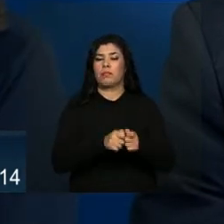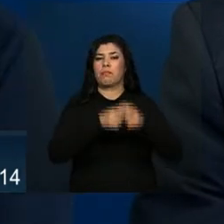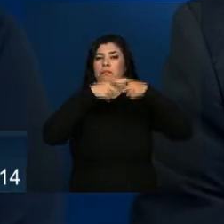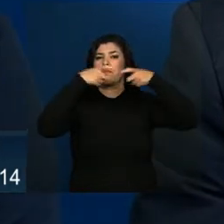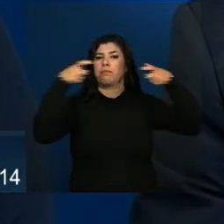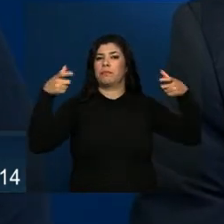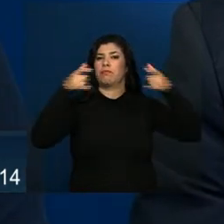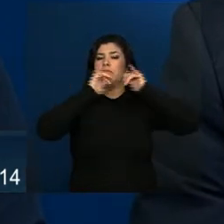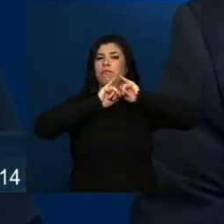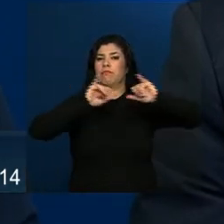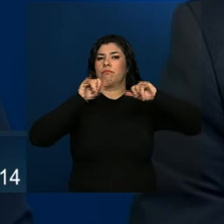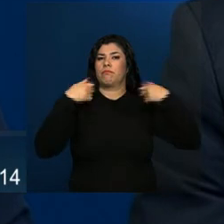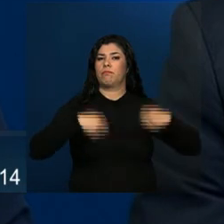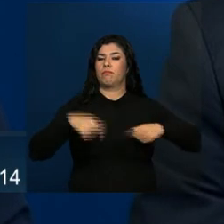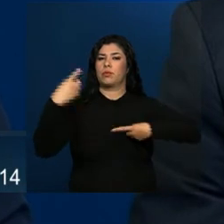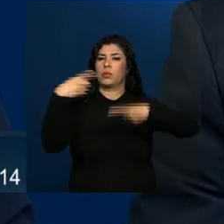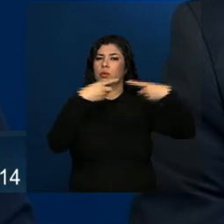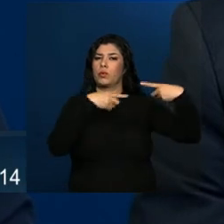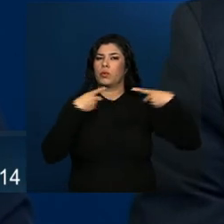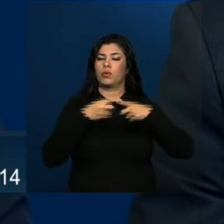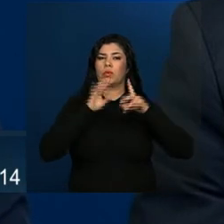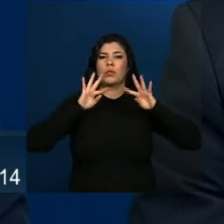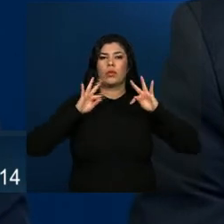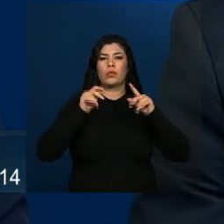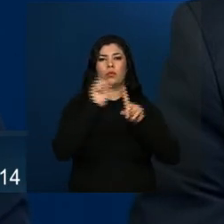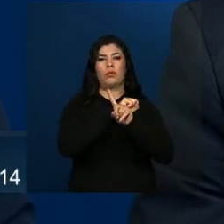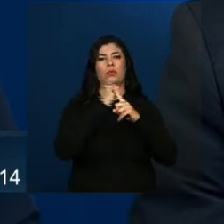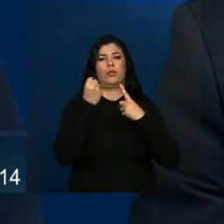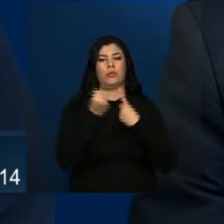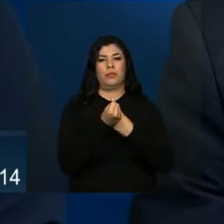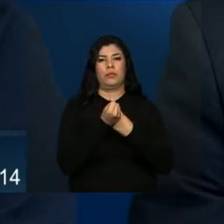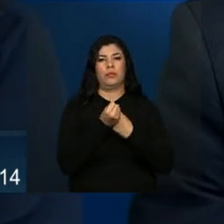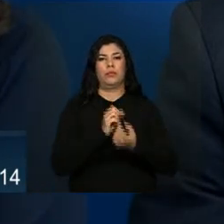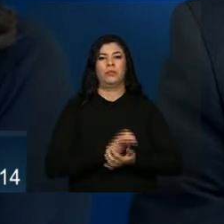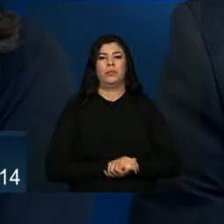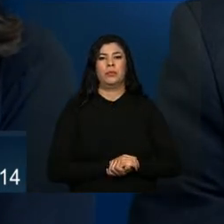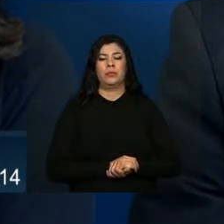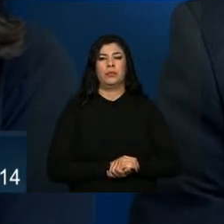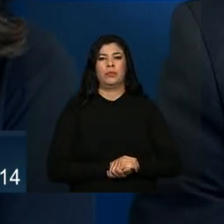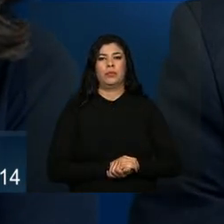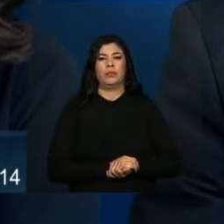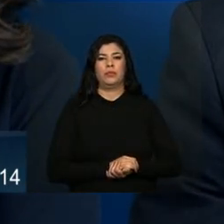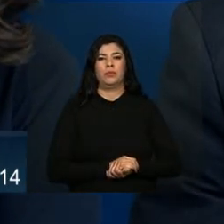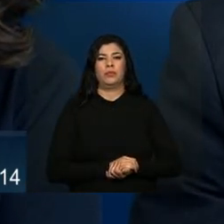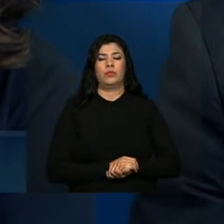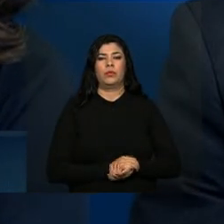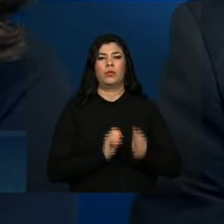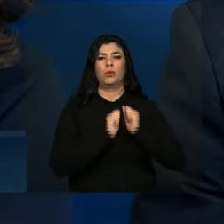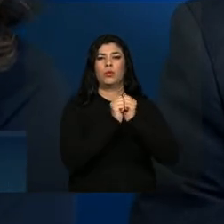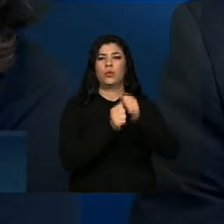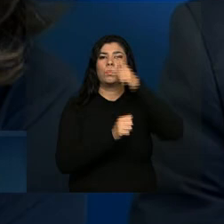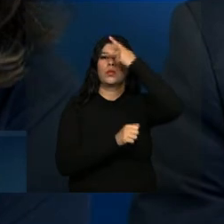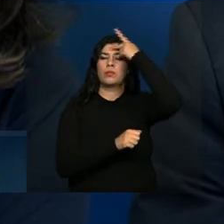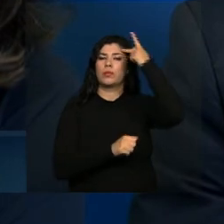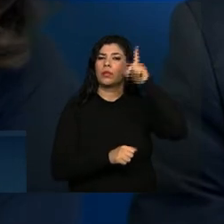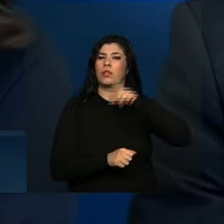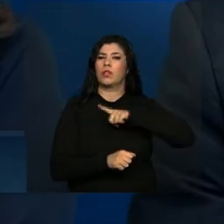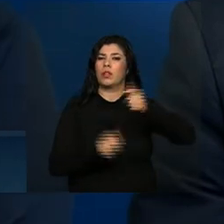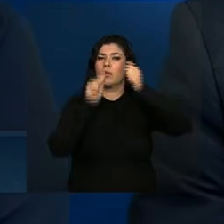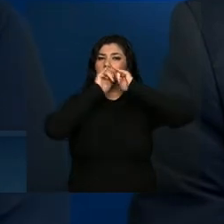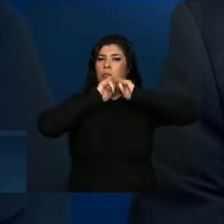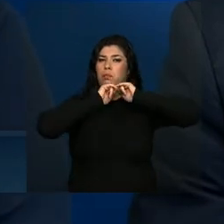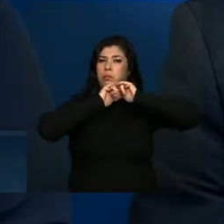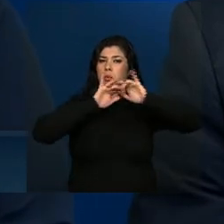informações nós temos também que fazer um debate com toda a sociedade lá é com aqueles que fazem as campanhas